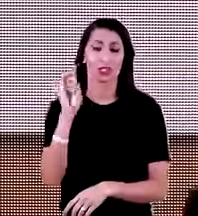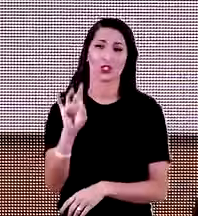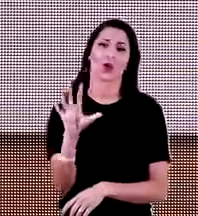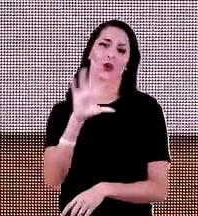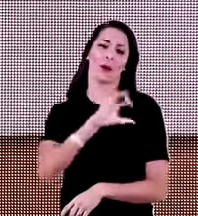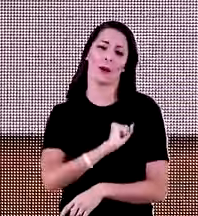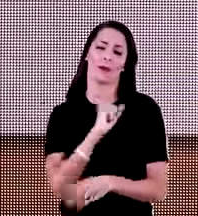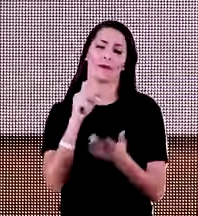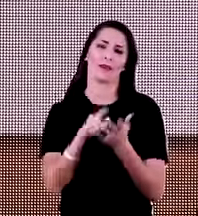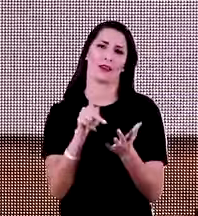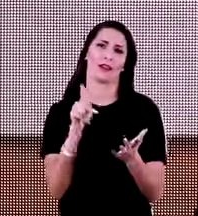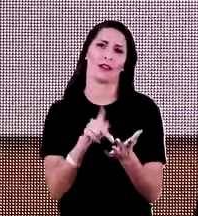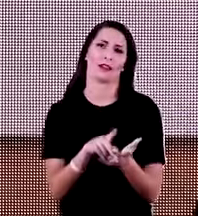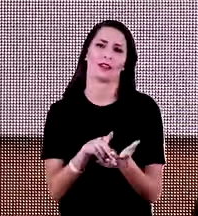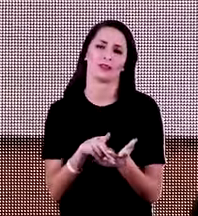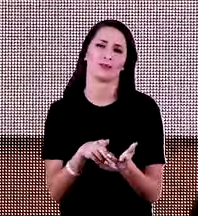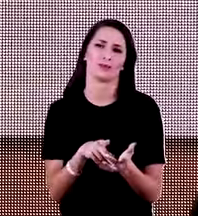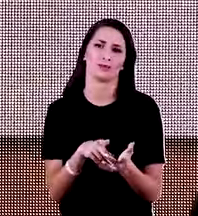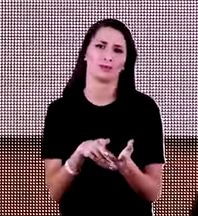de verdade.